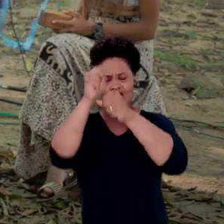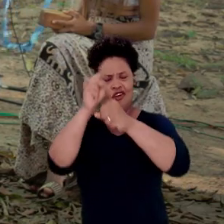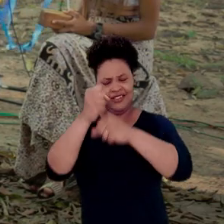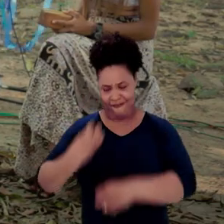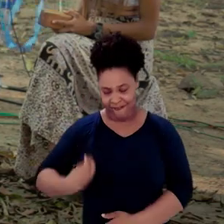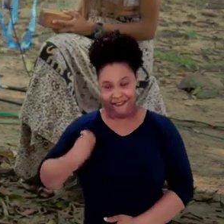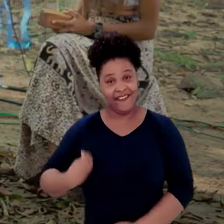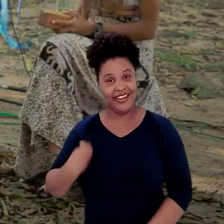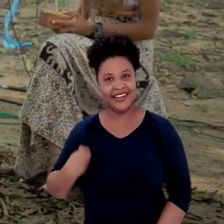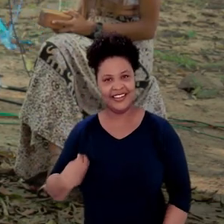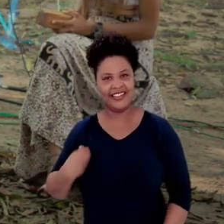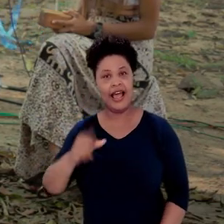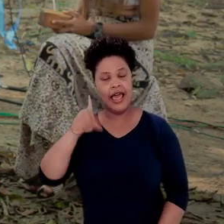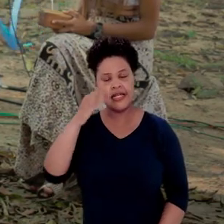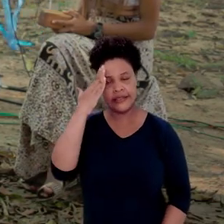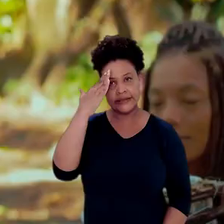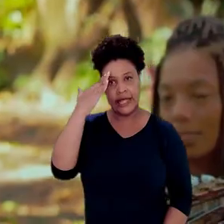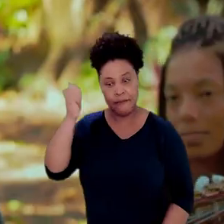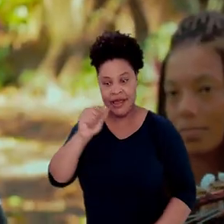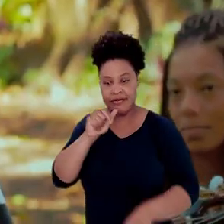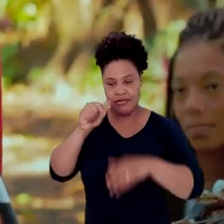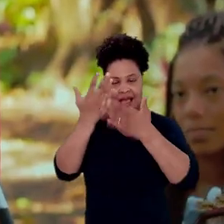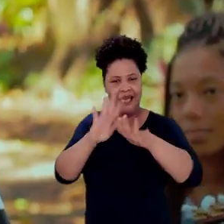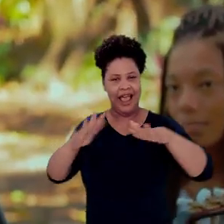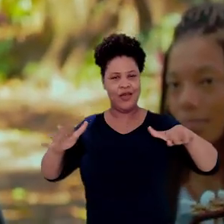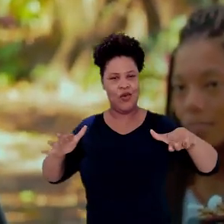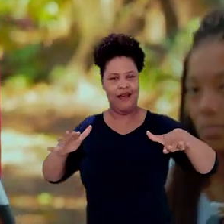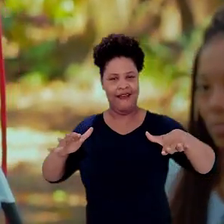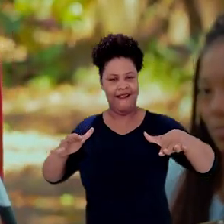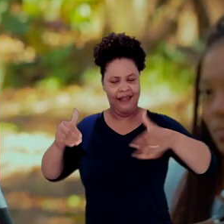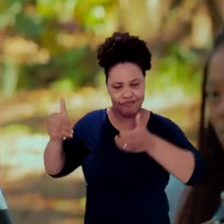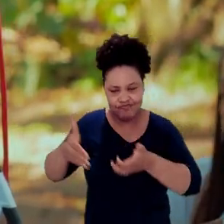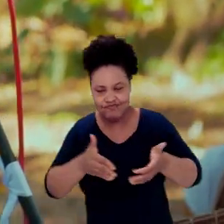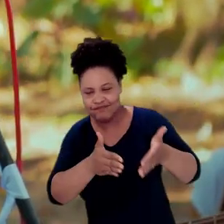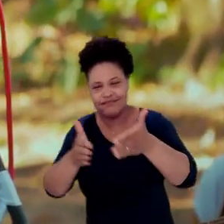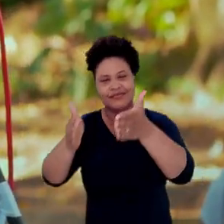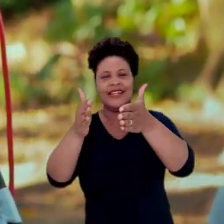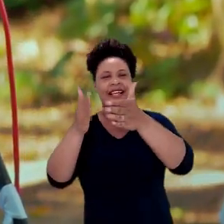força, é essa vida, é o saber das águas.